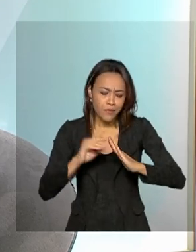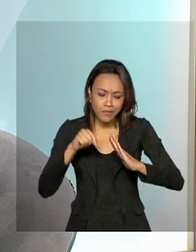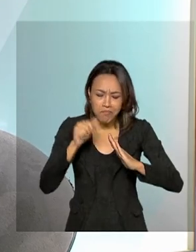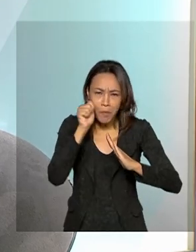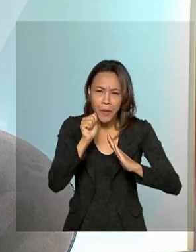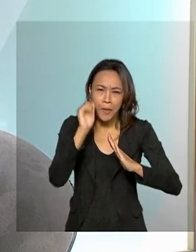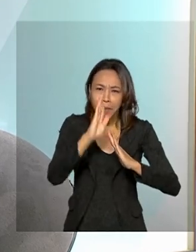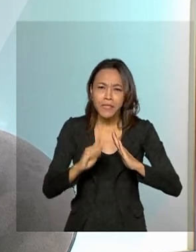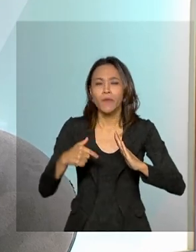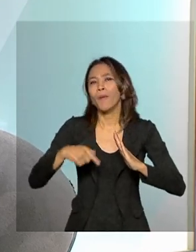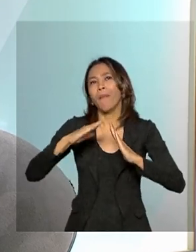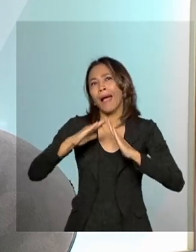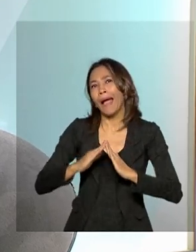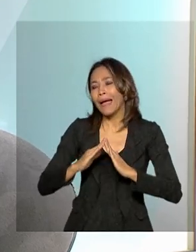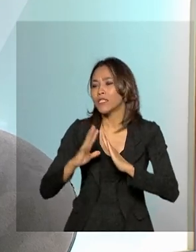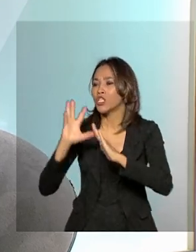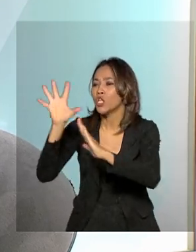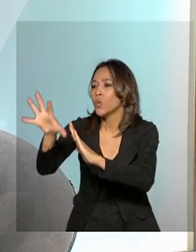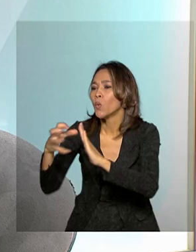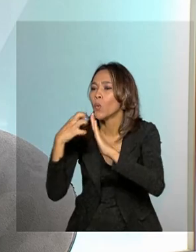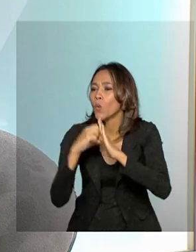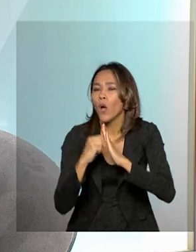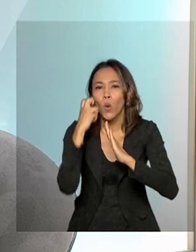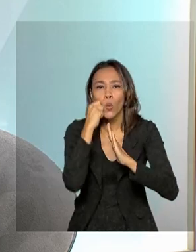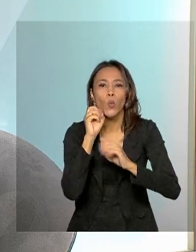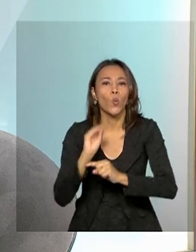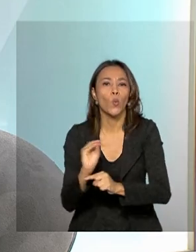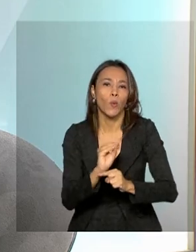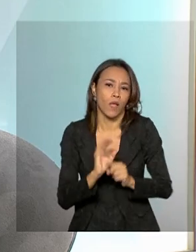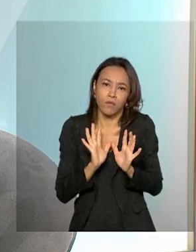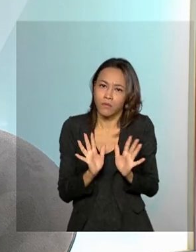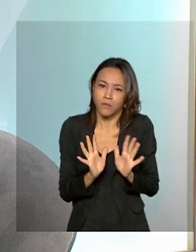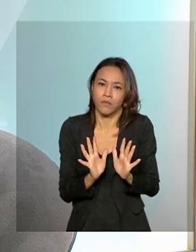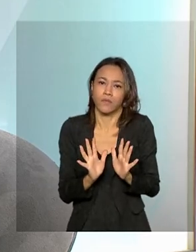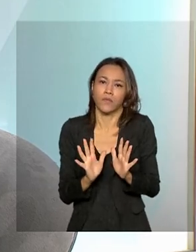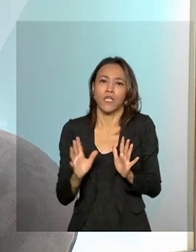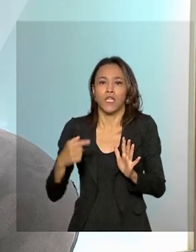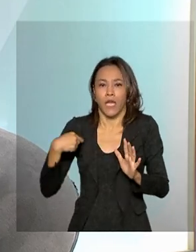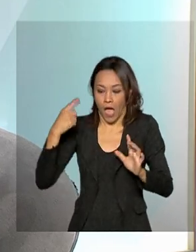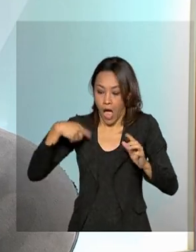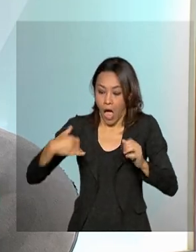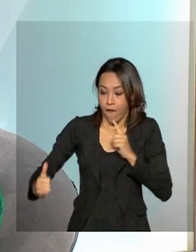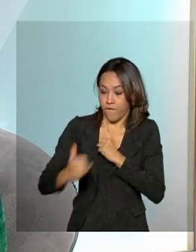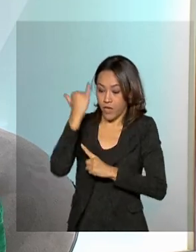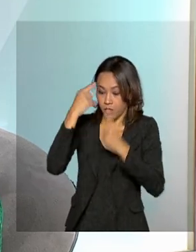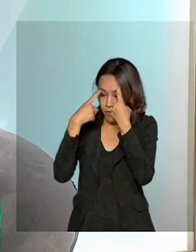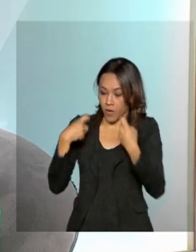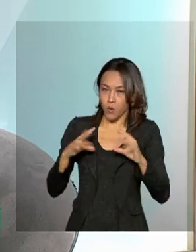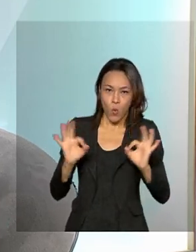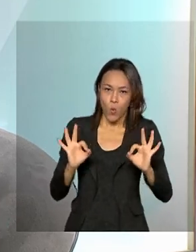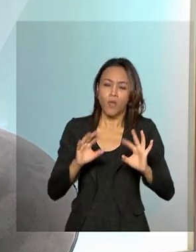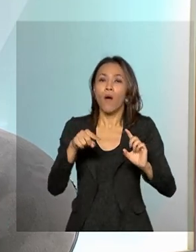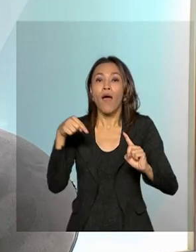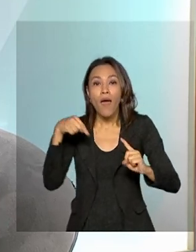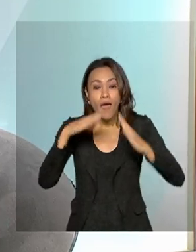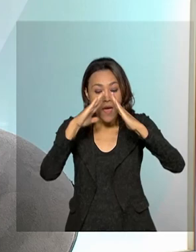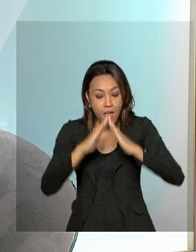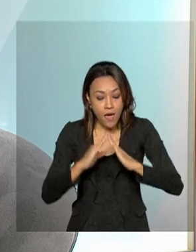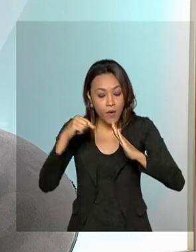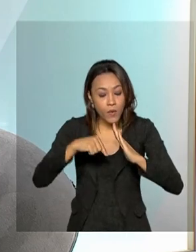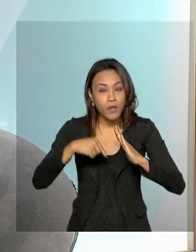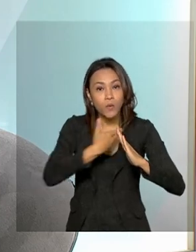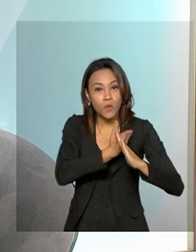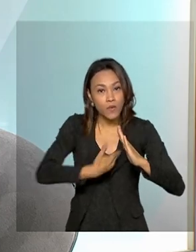Ela não é uma casa de abrigamento, em que a gente vai colocar a mulher lá vítima de violência. Ela é um instrumento público em que